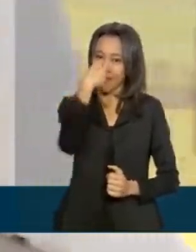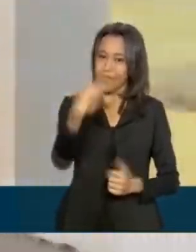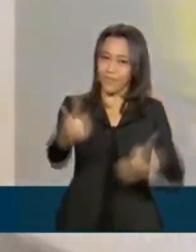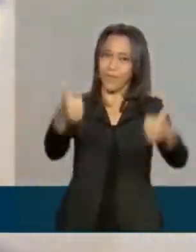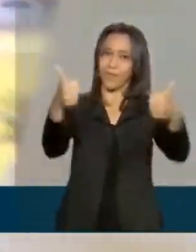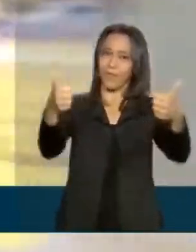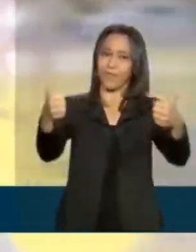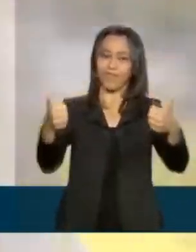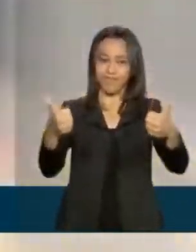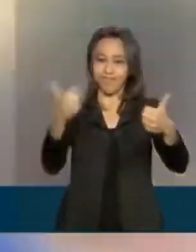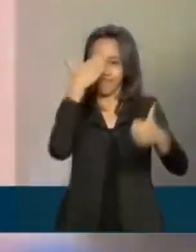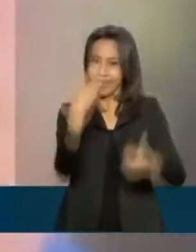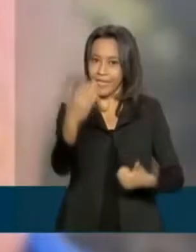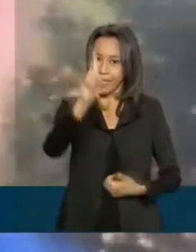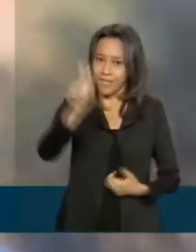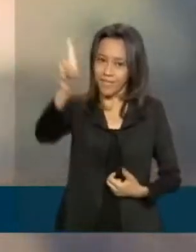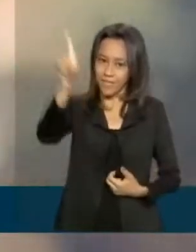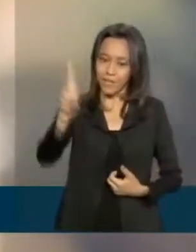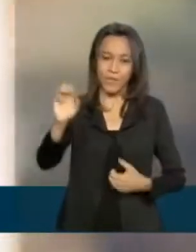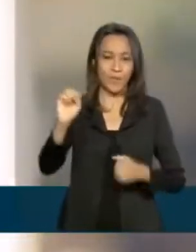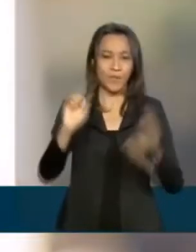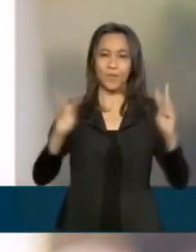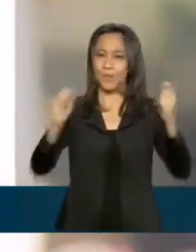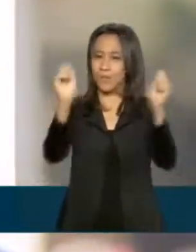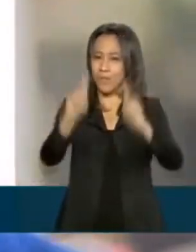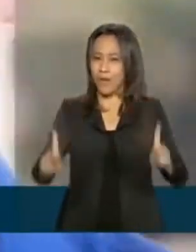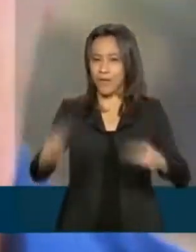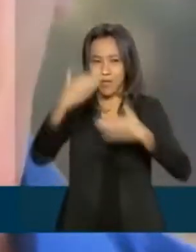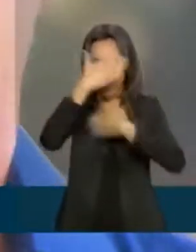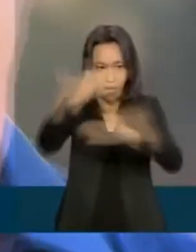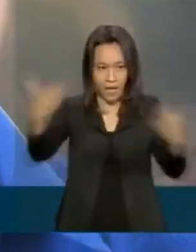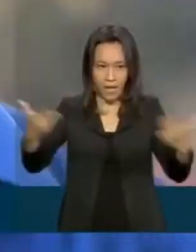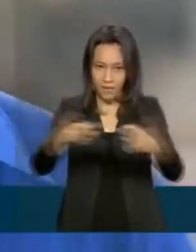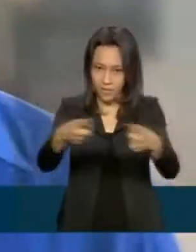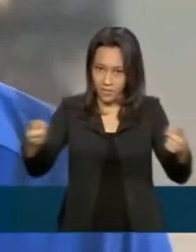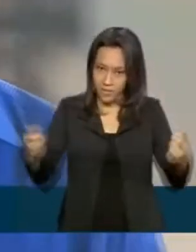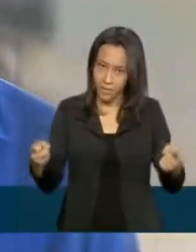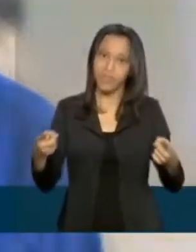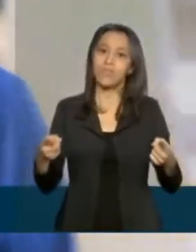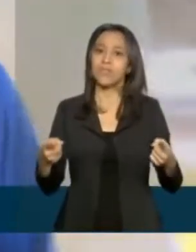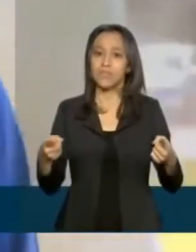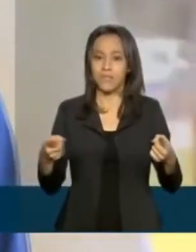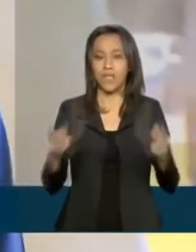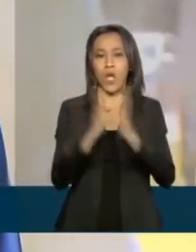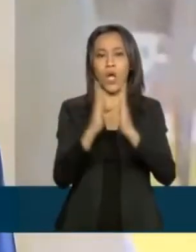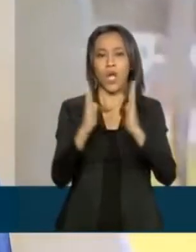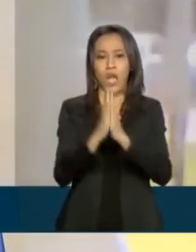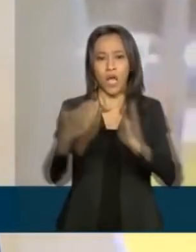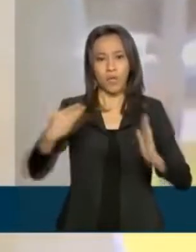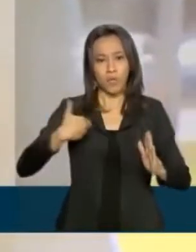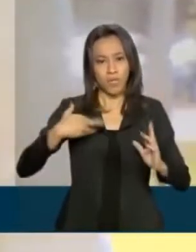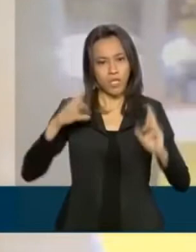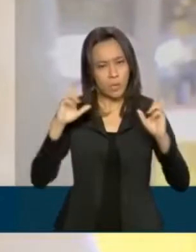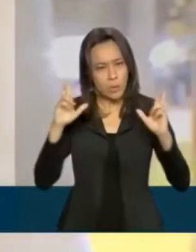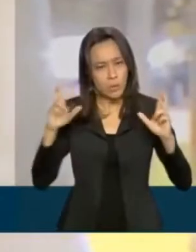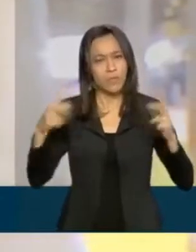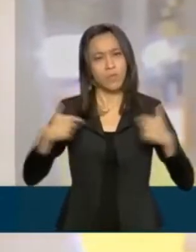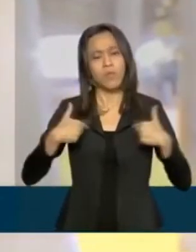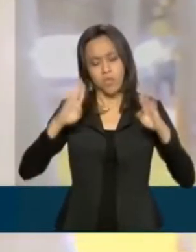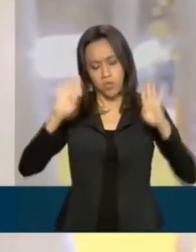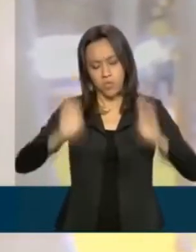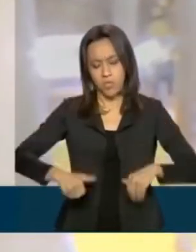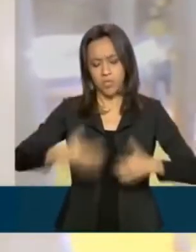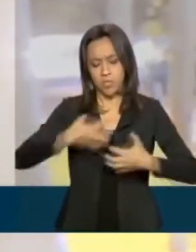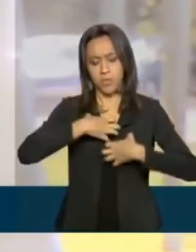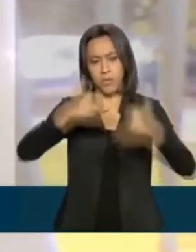graças a Deus. É tudo em paz. Obrigado a todos aqueles que oraram por mim, torceram por mim. Estou bem, graças a